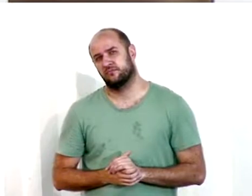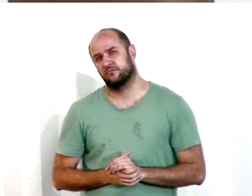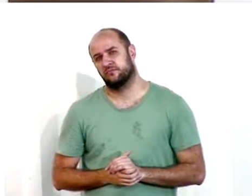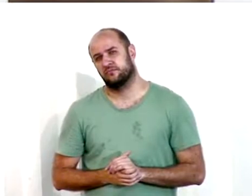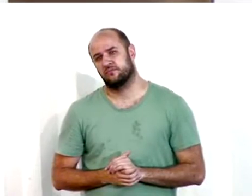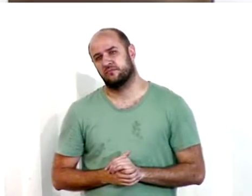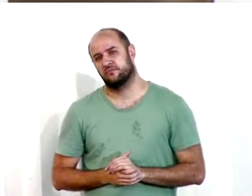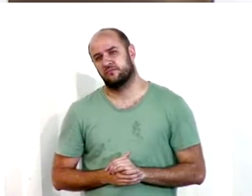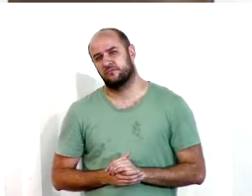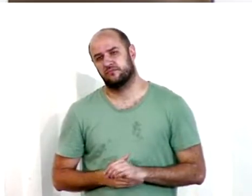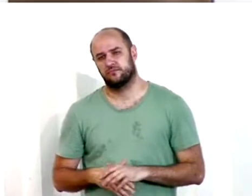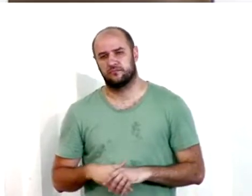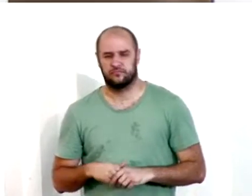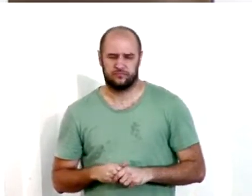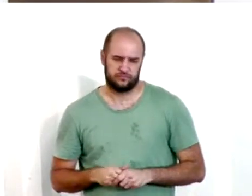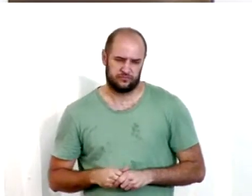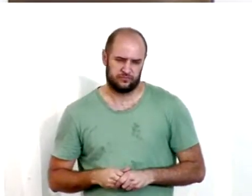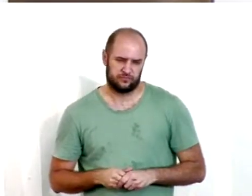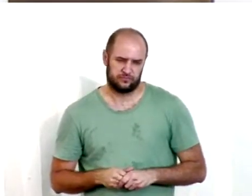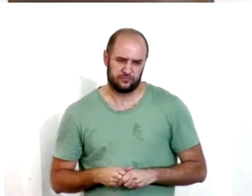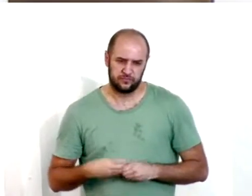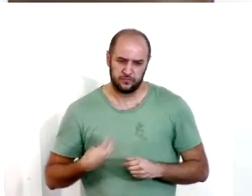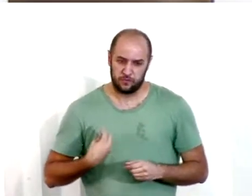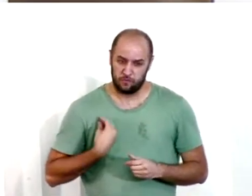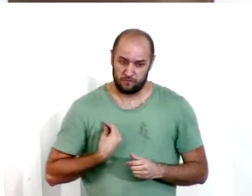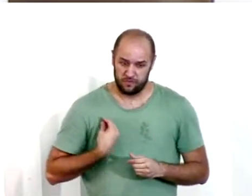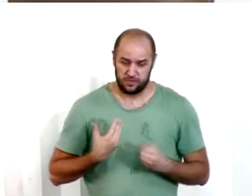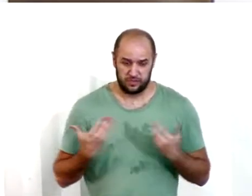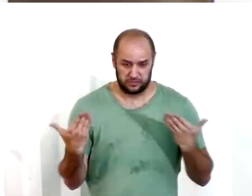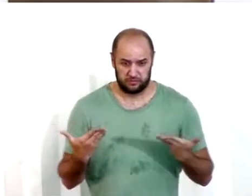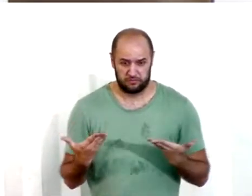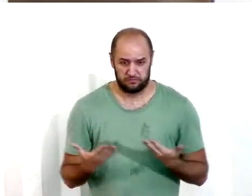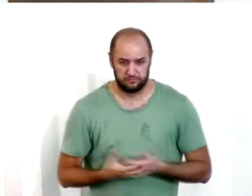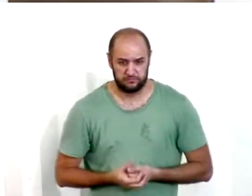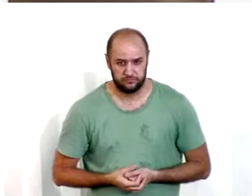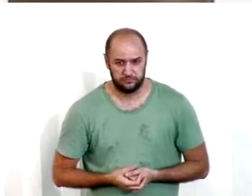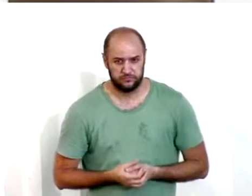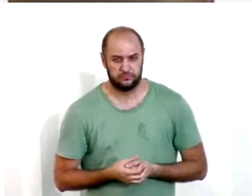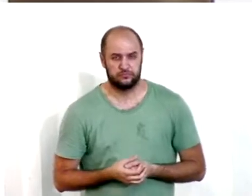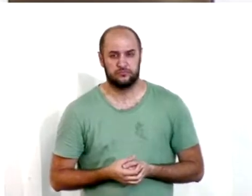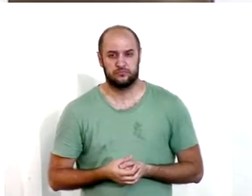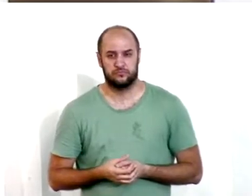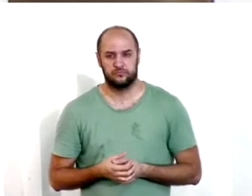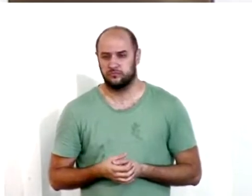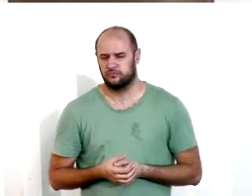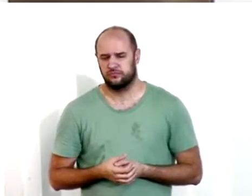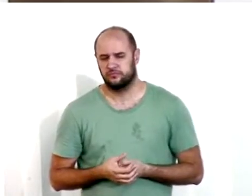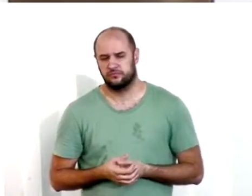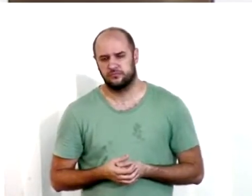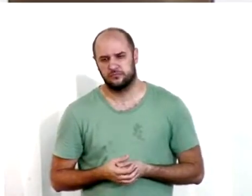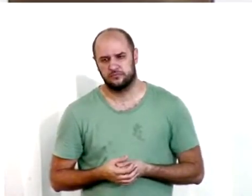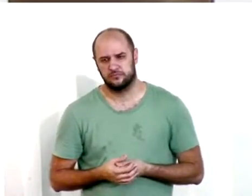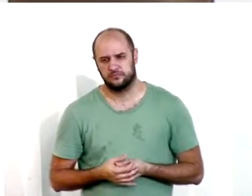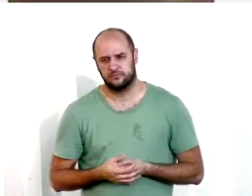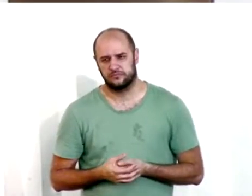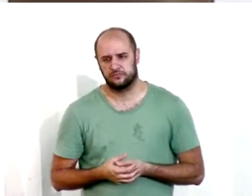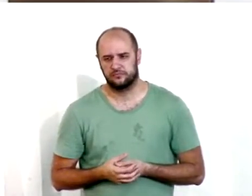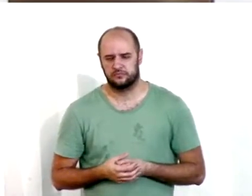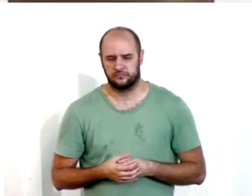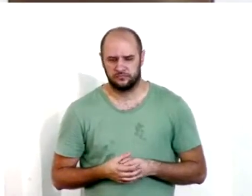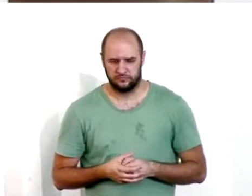Porque é bíblico. Se não fosse bíblico, seria difícil. Se não fosse revelado, seria